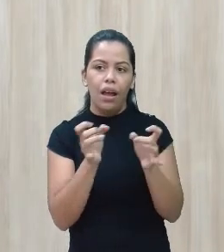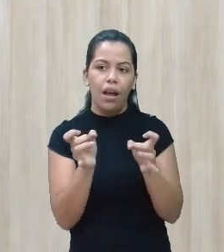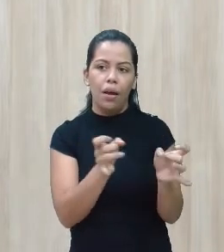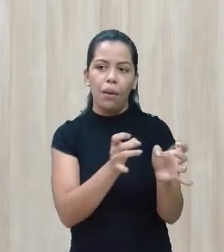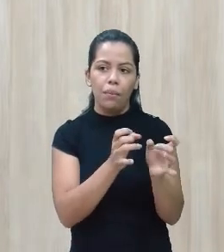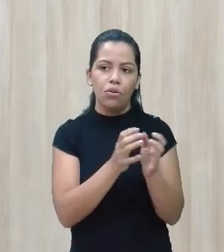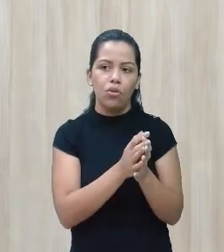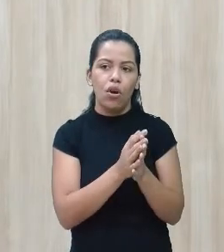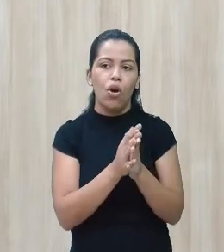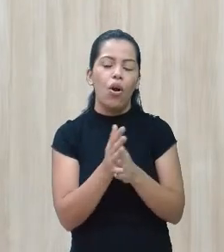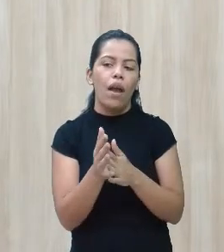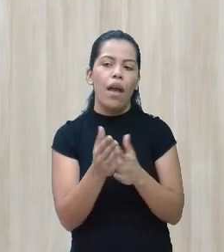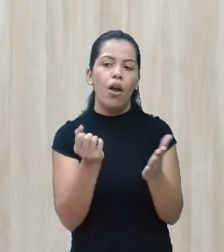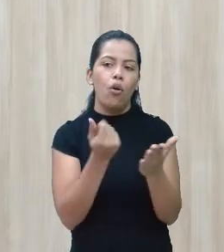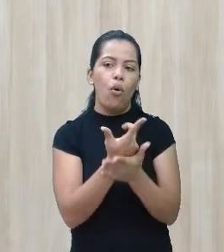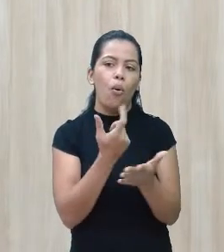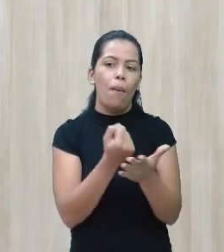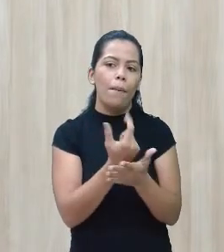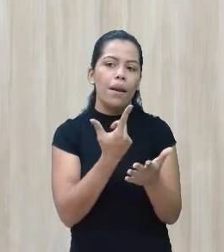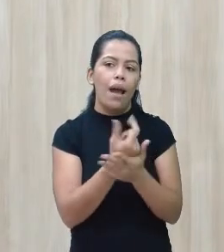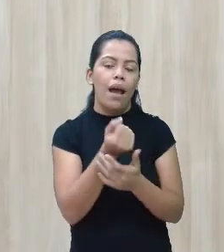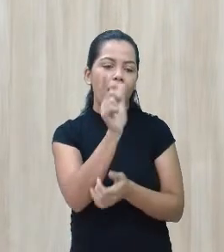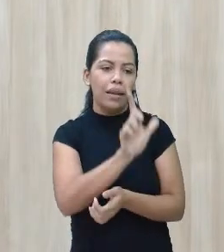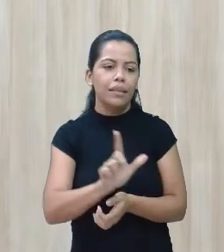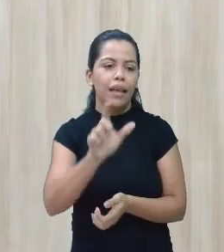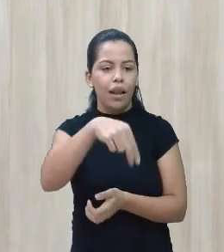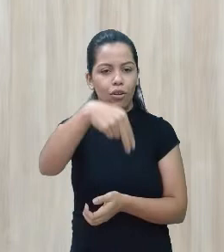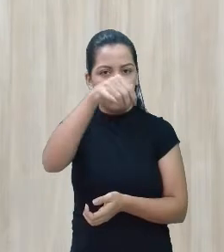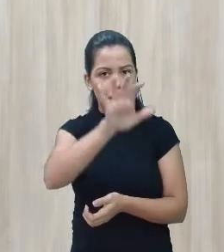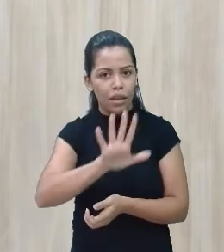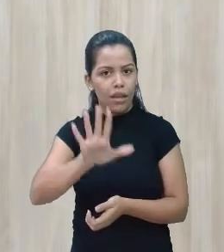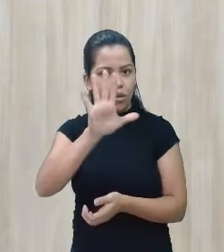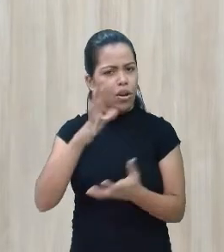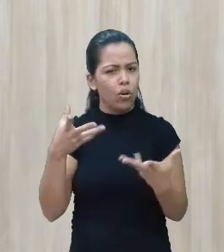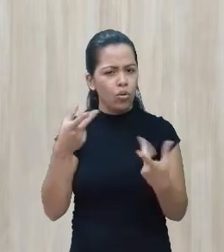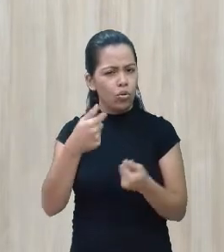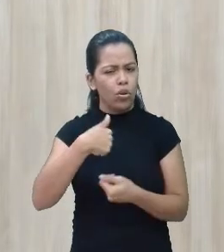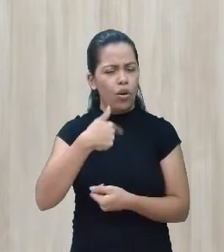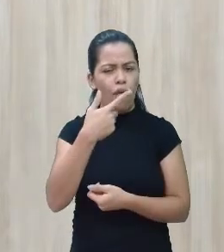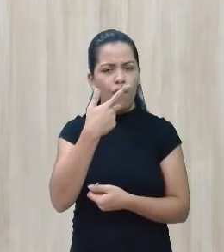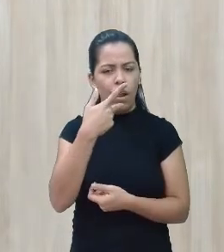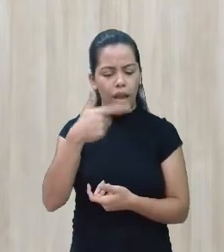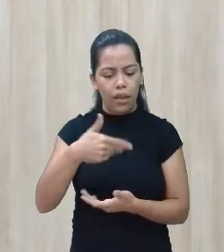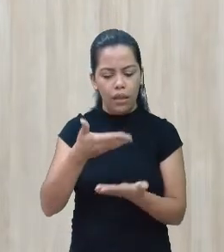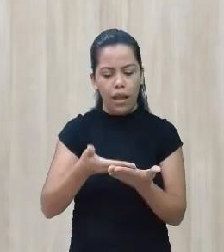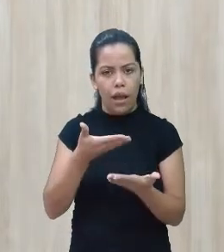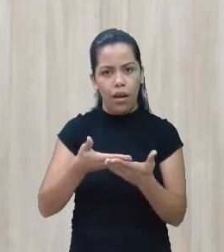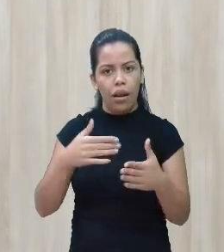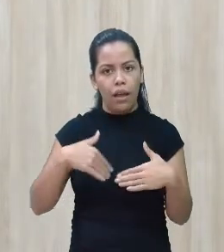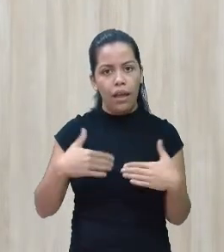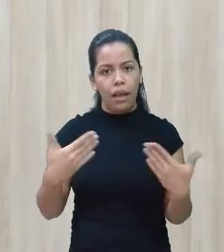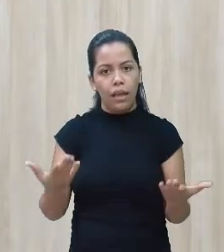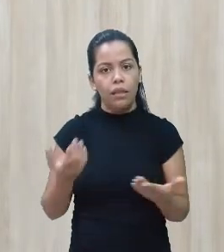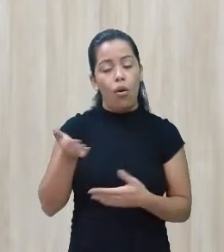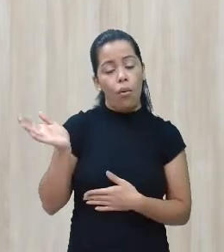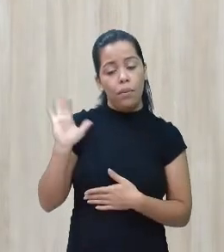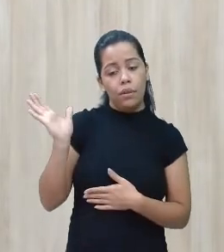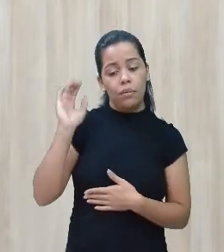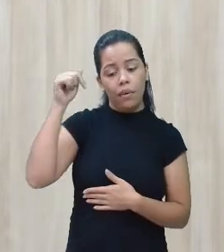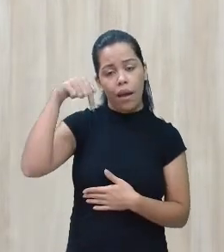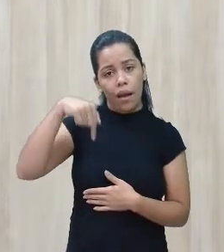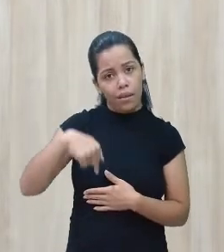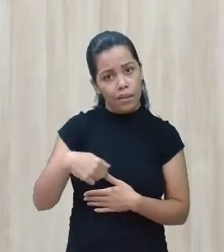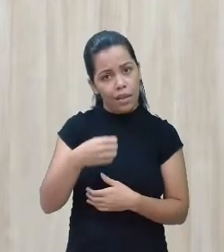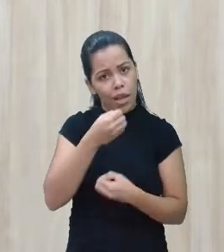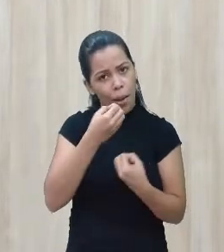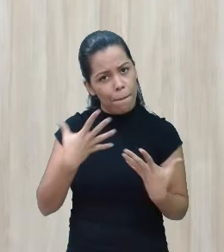literária que vocês gostem aquilo tudo que eu falei na aula de hoje, tá certo? Então, eu me despeço por aqui. Muito